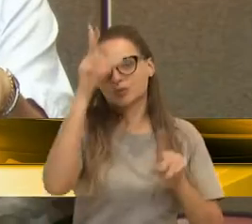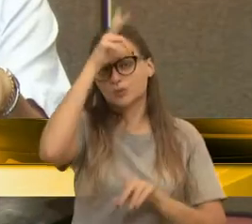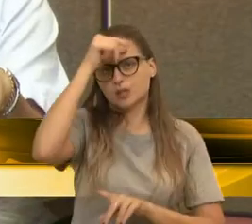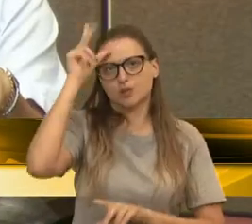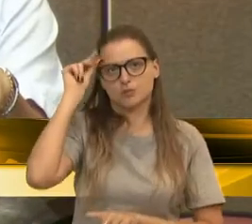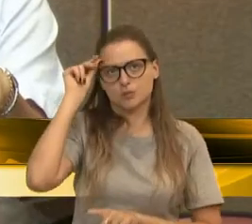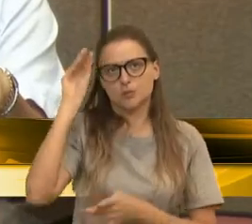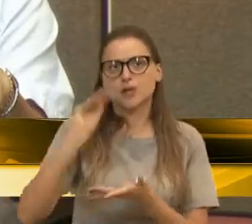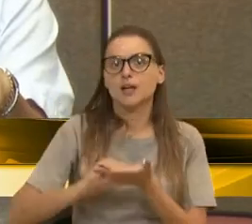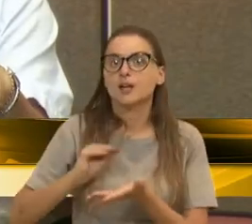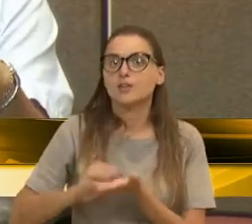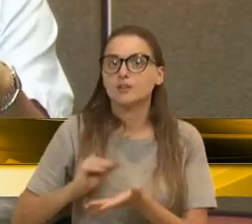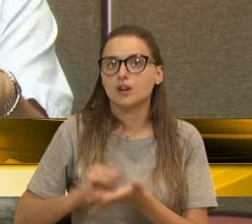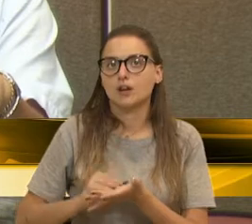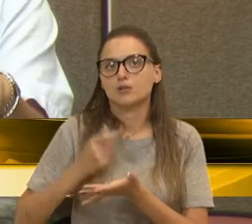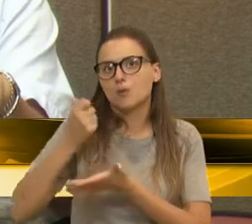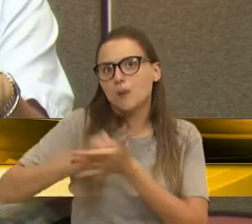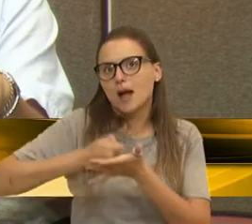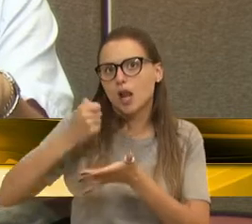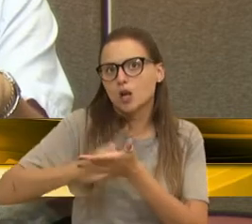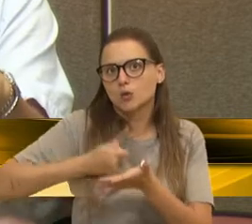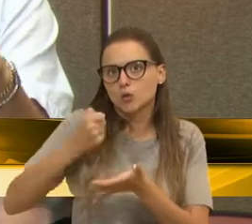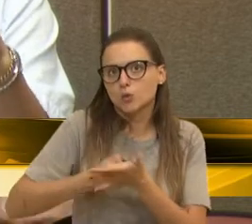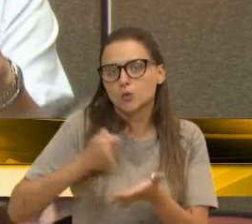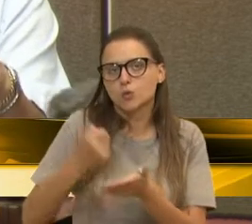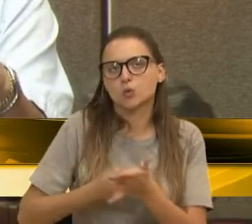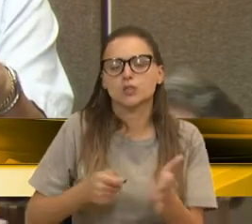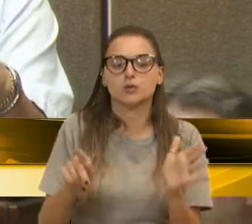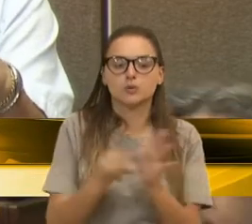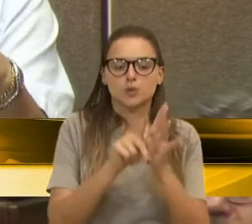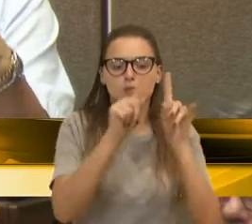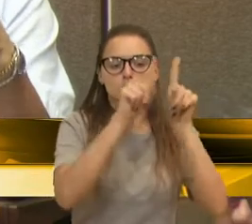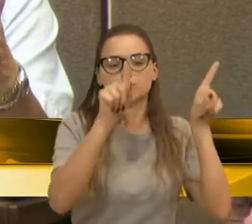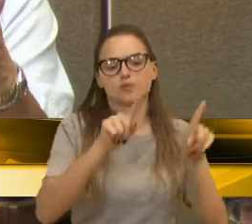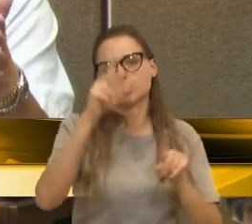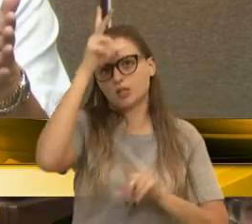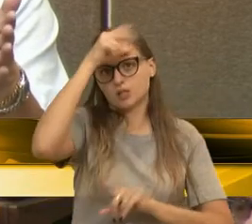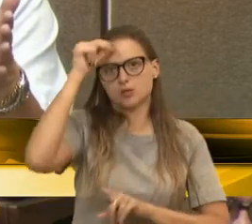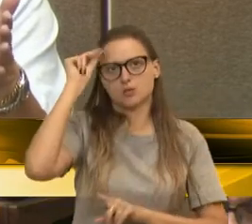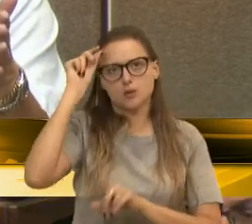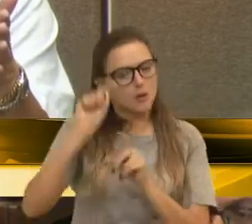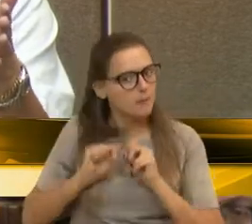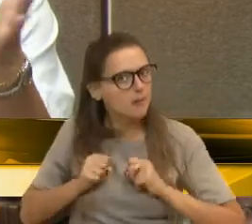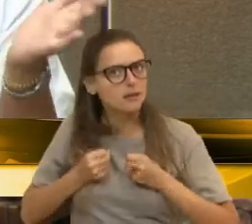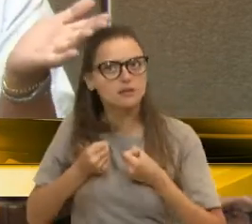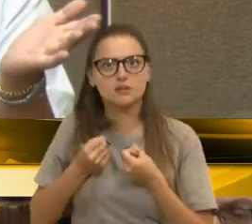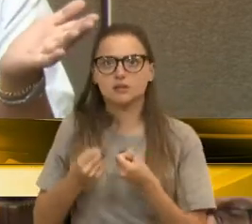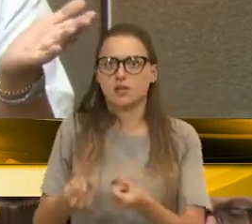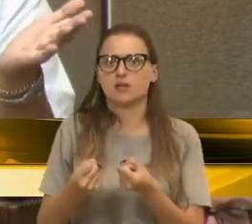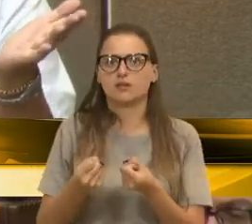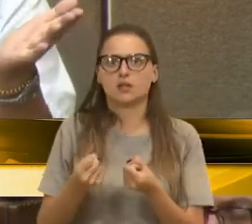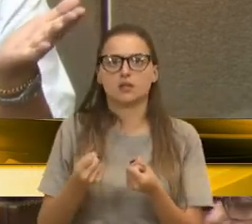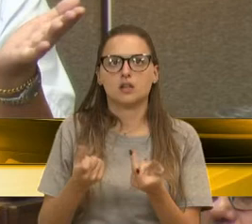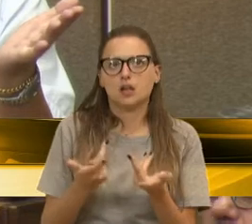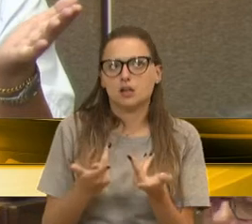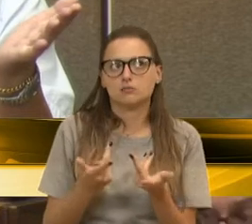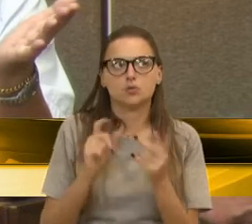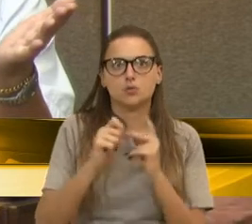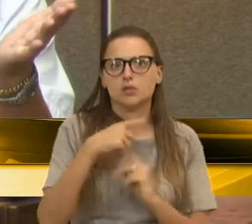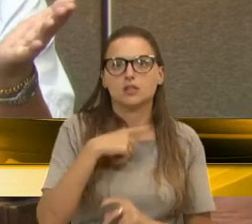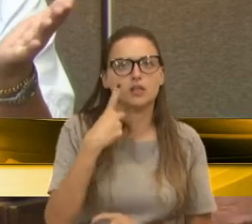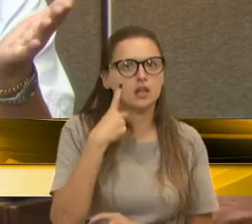acho que está faltando uma mobilização maior de parte dos servidores na defesa de algo que lhe interessa,